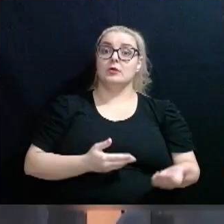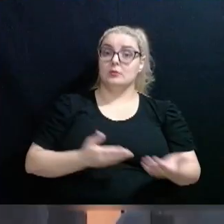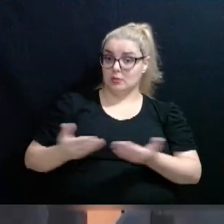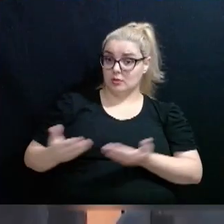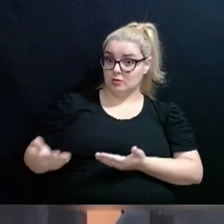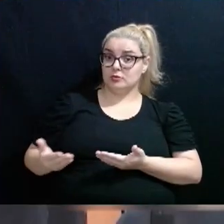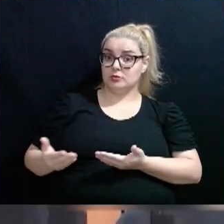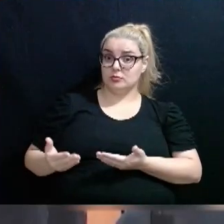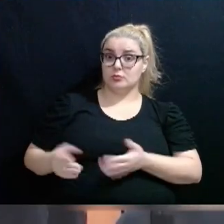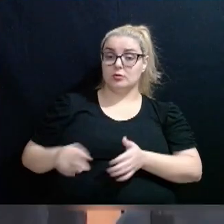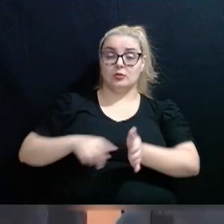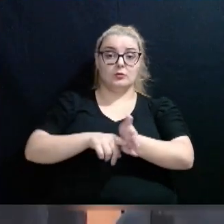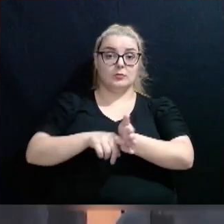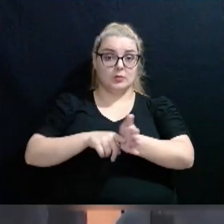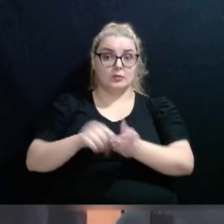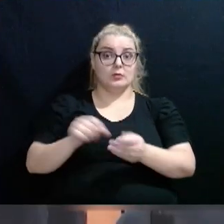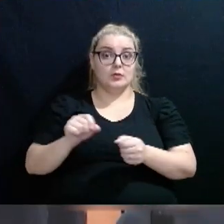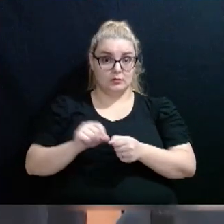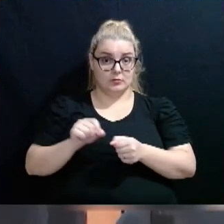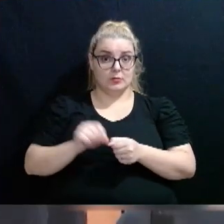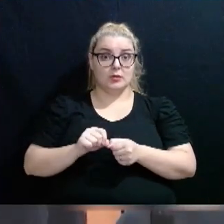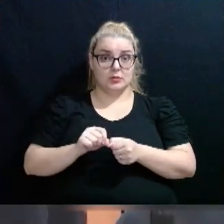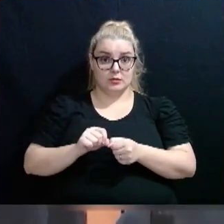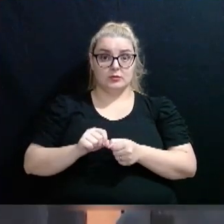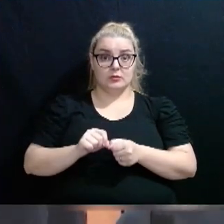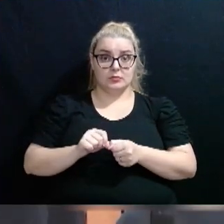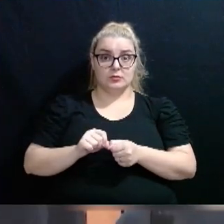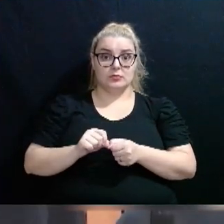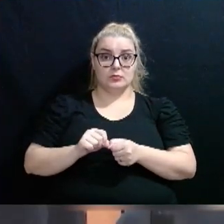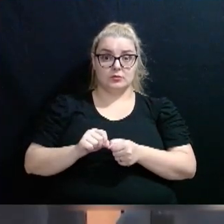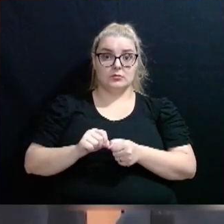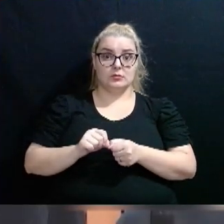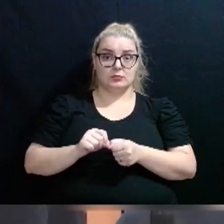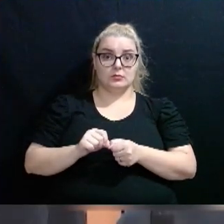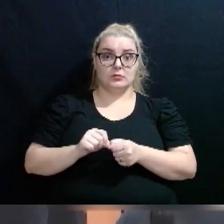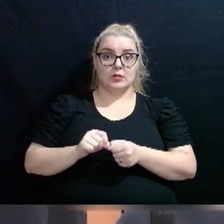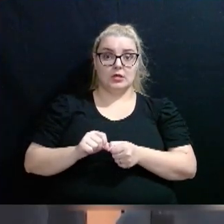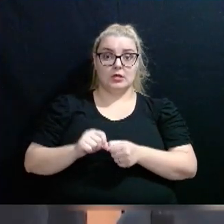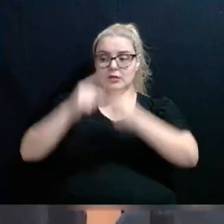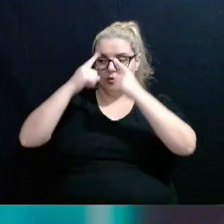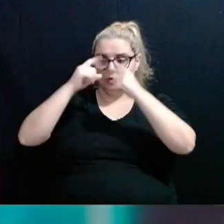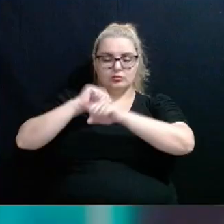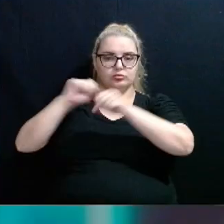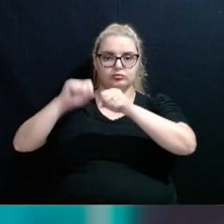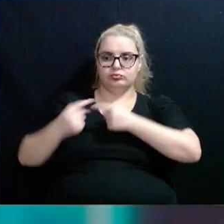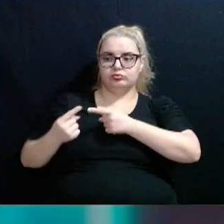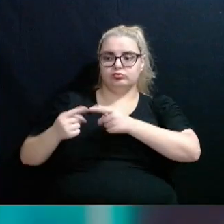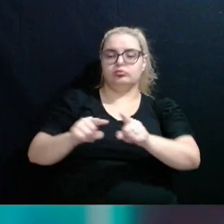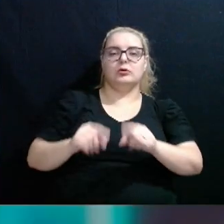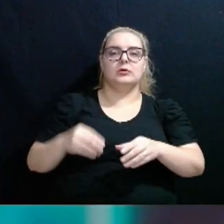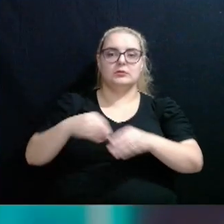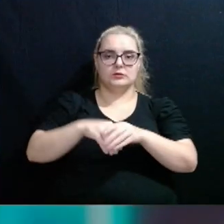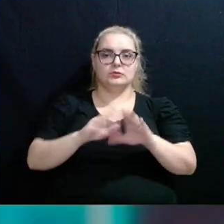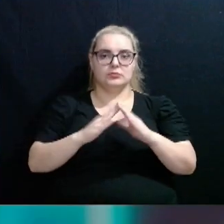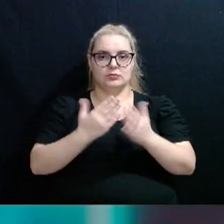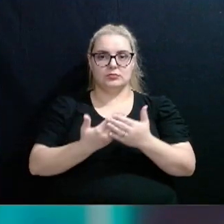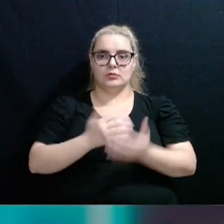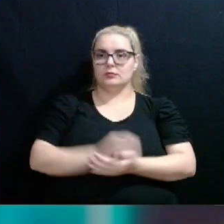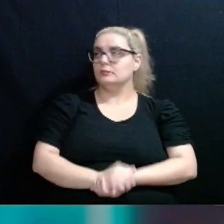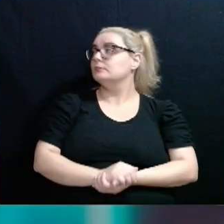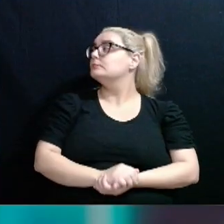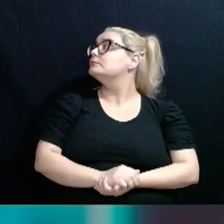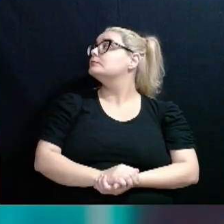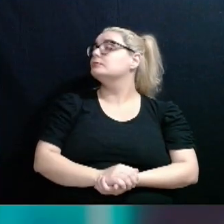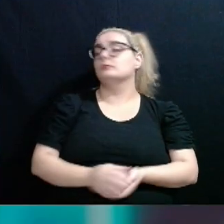pesquisa realizada sobre ataques de extrema violência realizadas em escolas. O primeiro foi identificado em